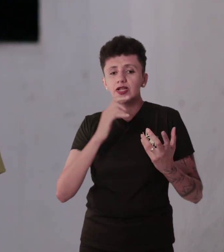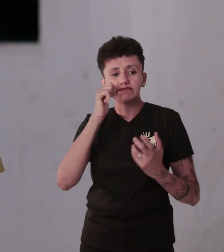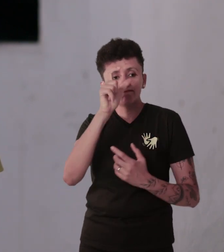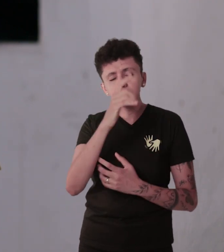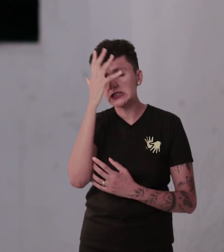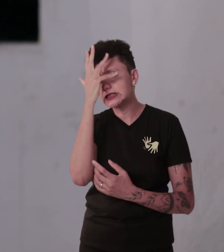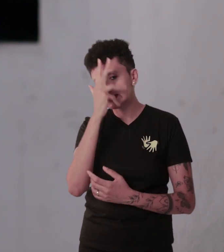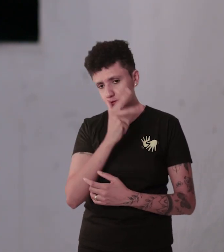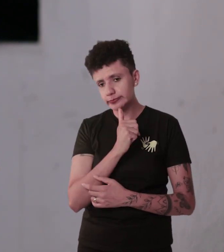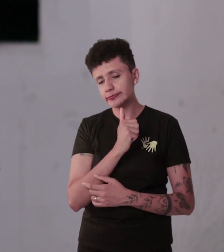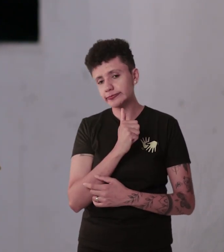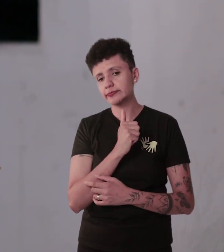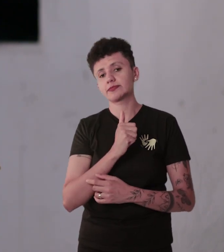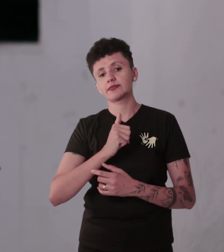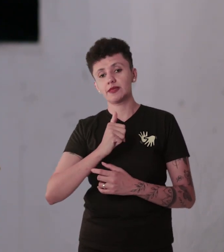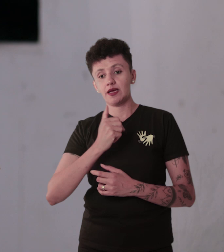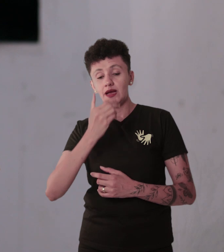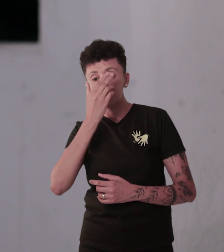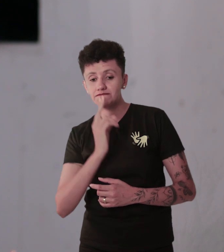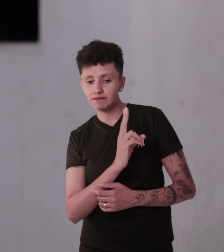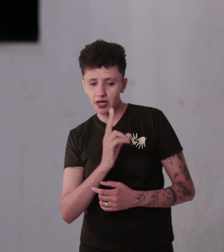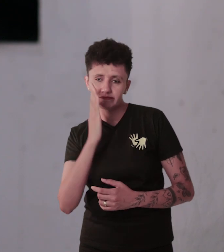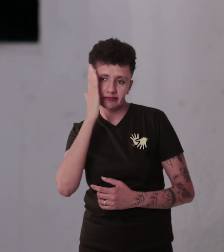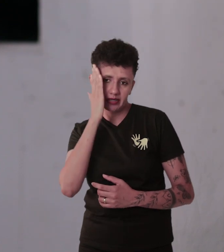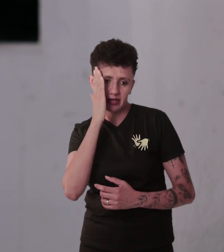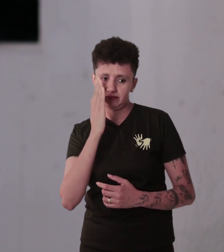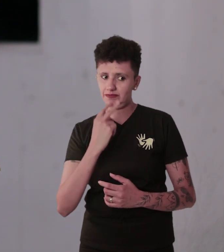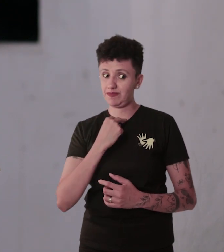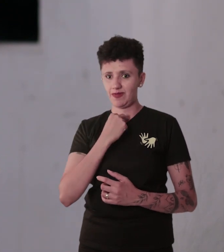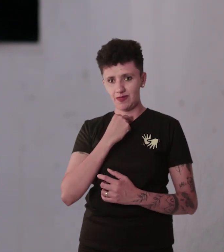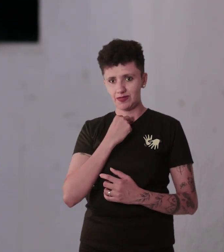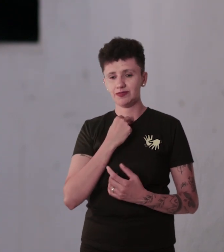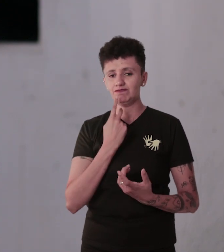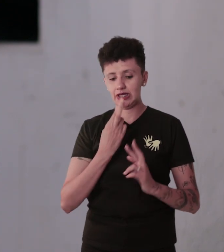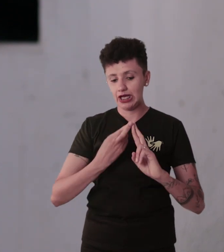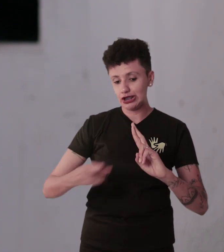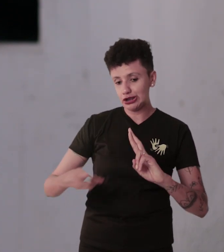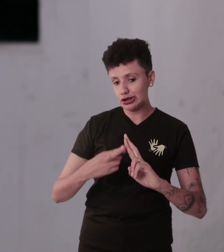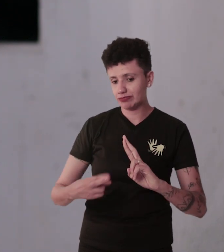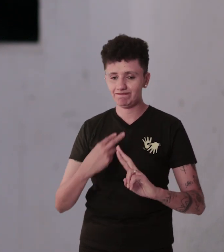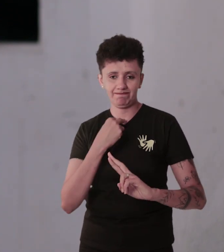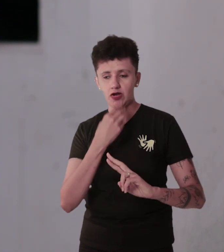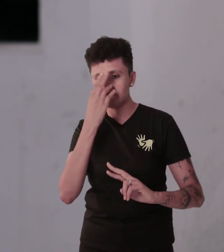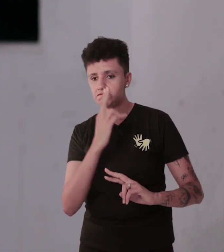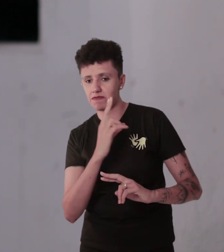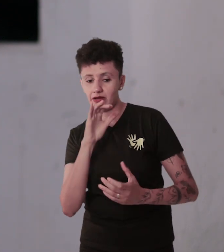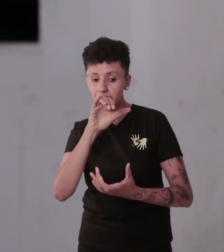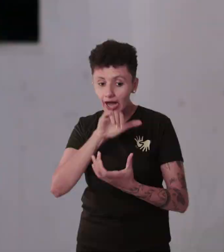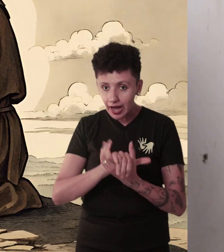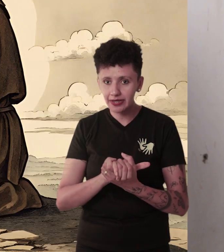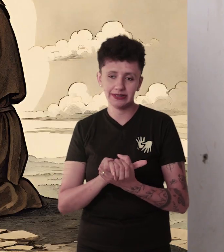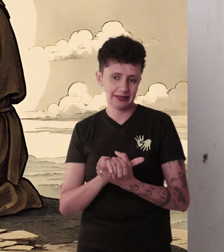índia lindíssima, mas sabemos que pela questão religiosa não se podia